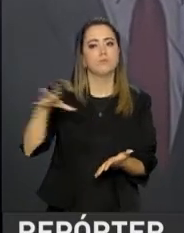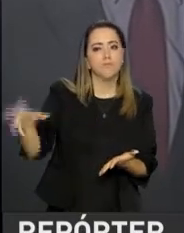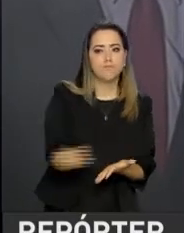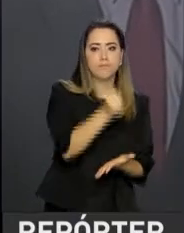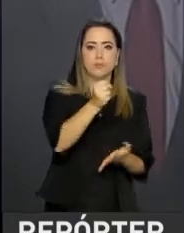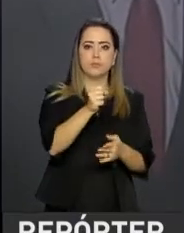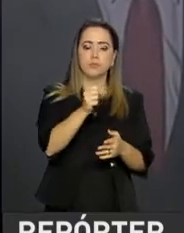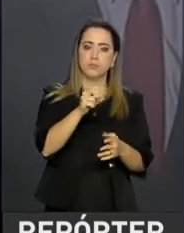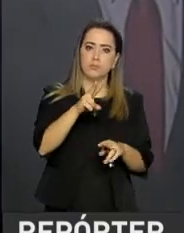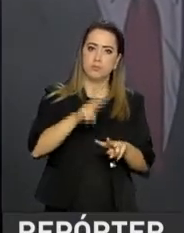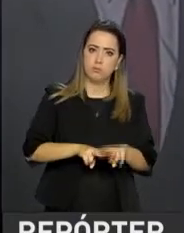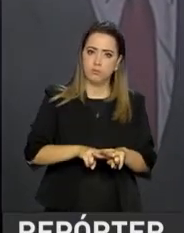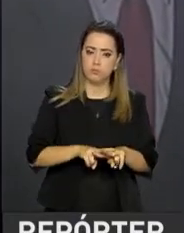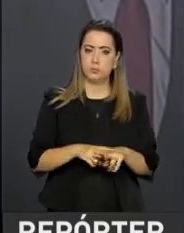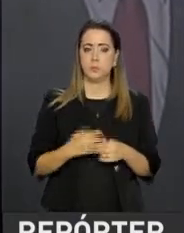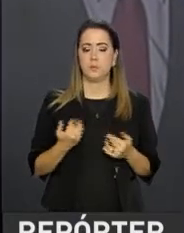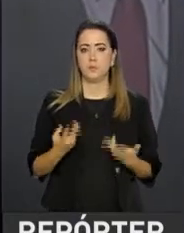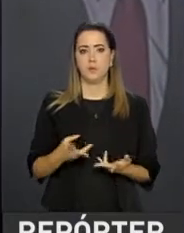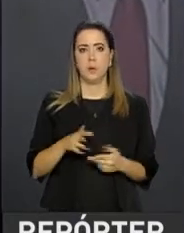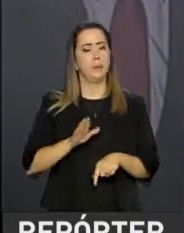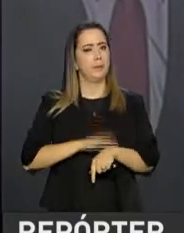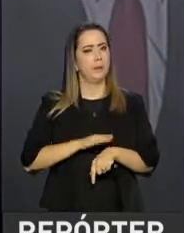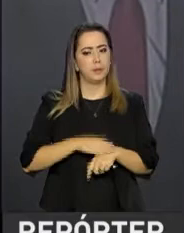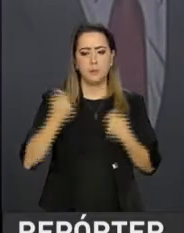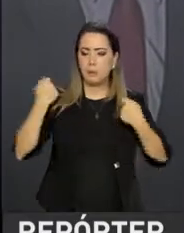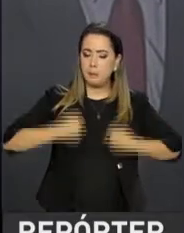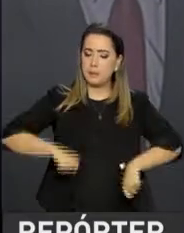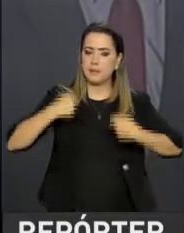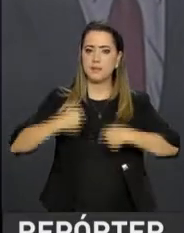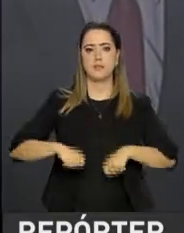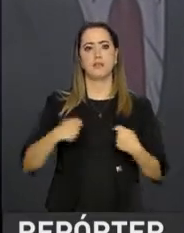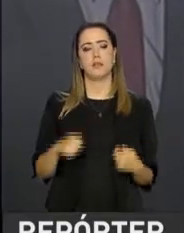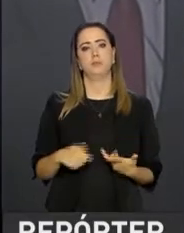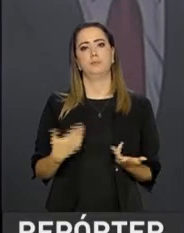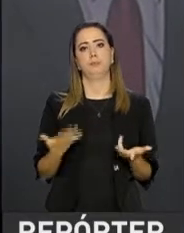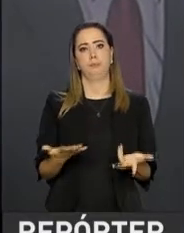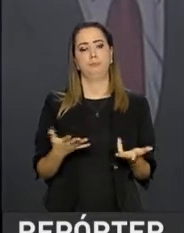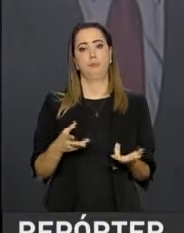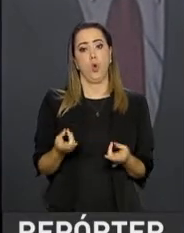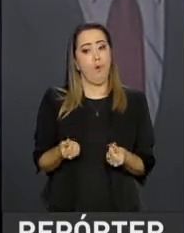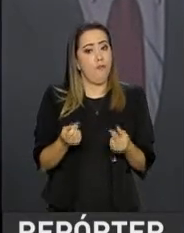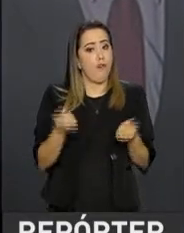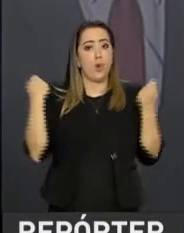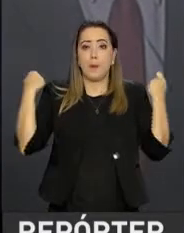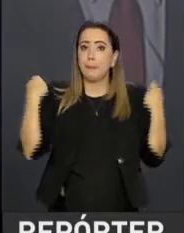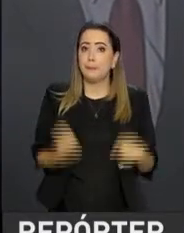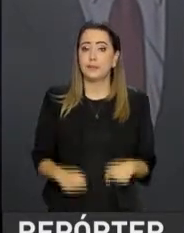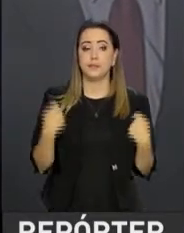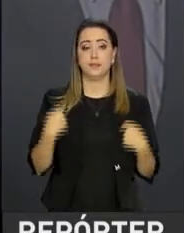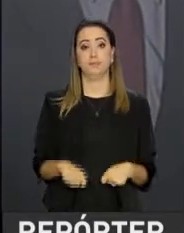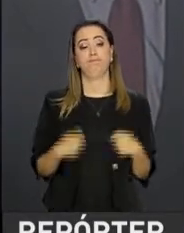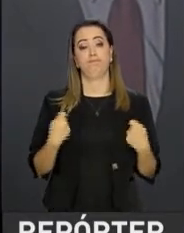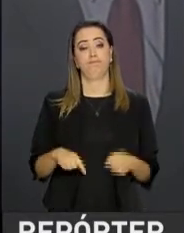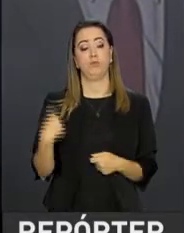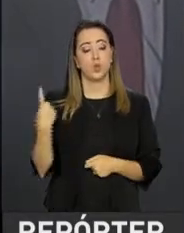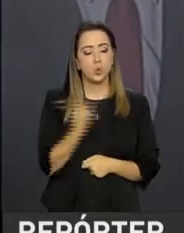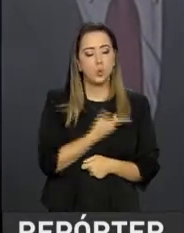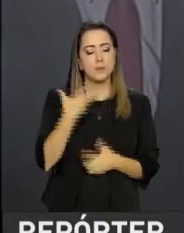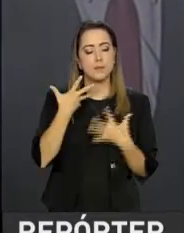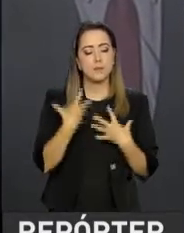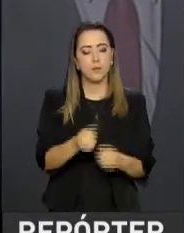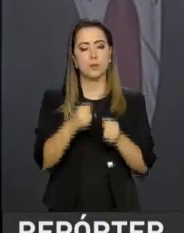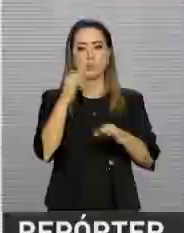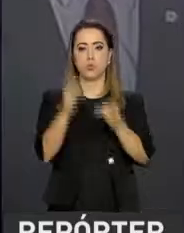crime, pelo tempo que for necessário e ao custo que for necessário, mas nós vamos